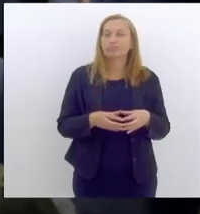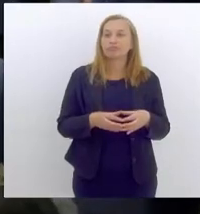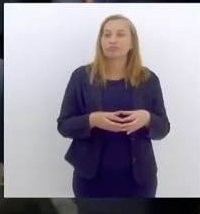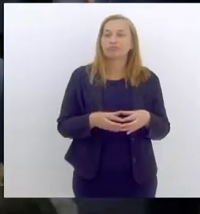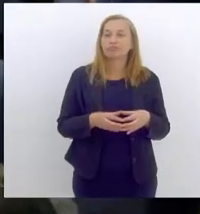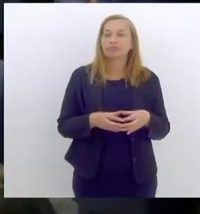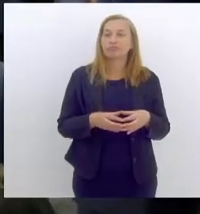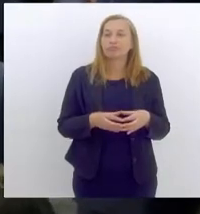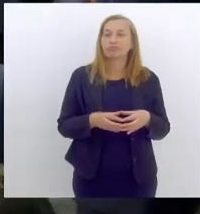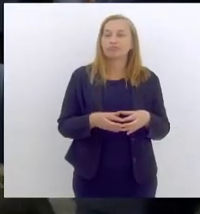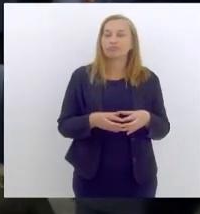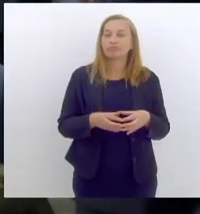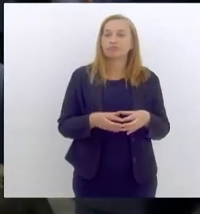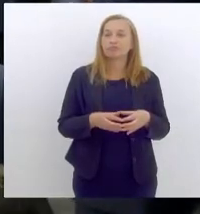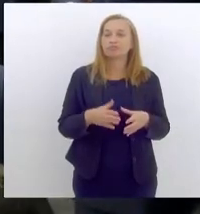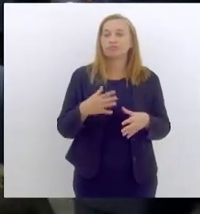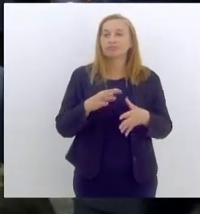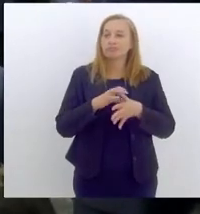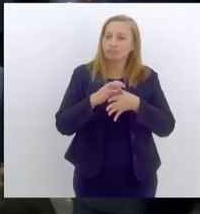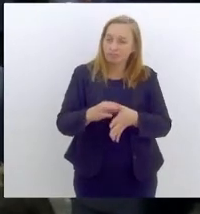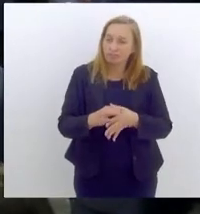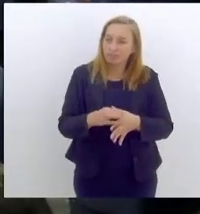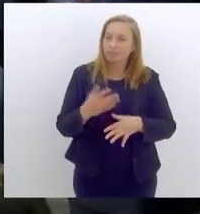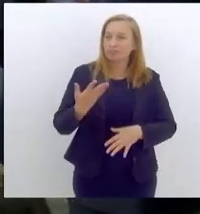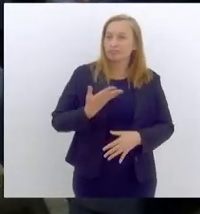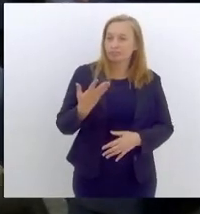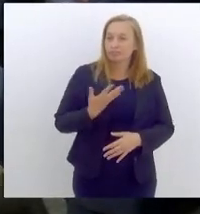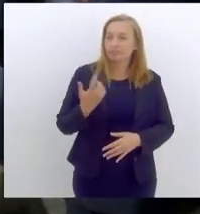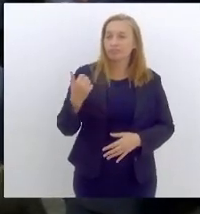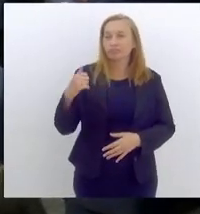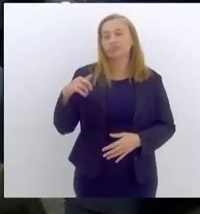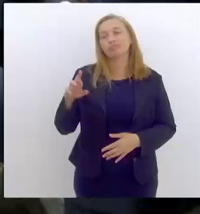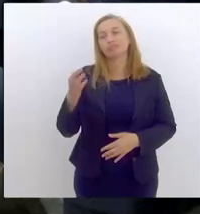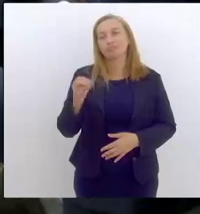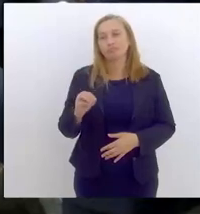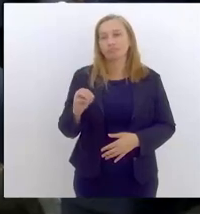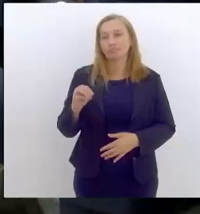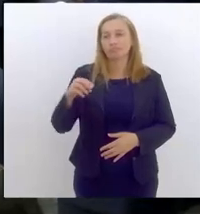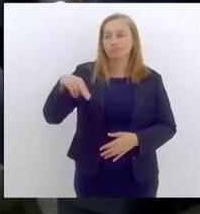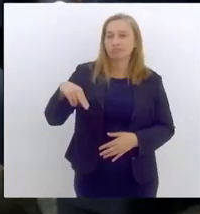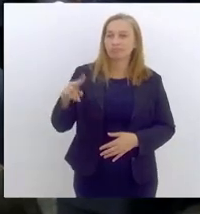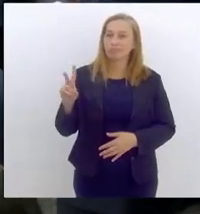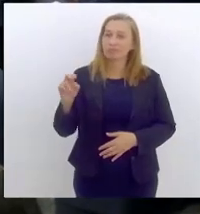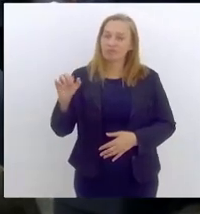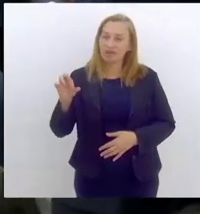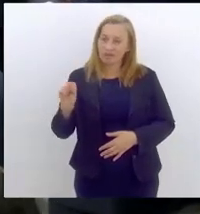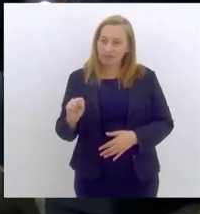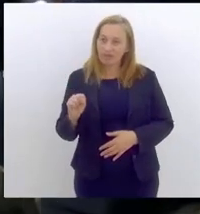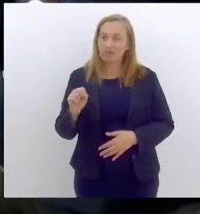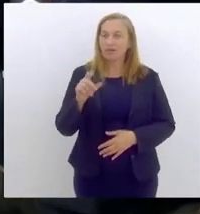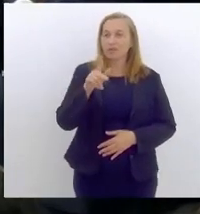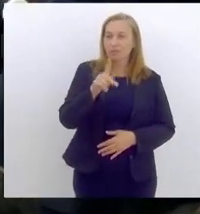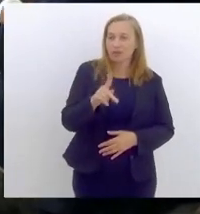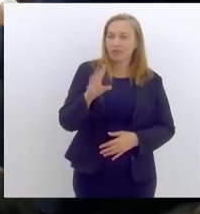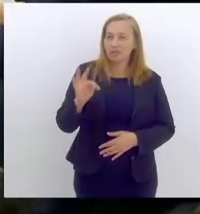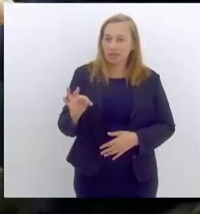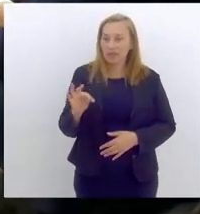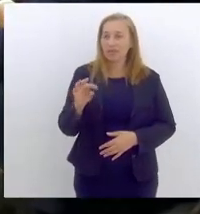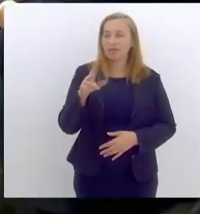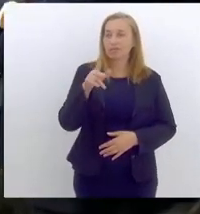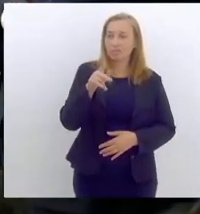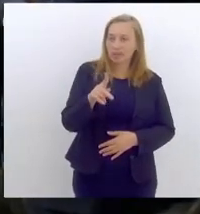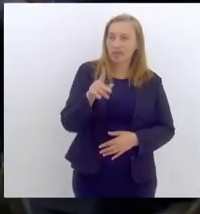através da minha liderança, do meu amigo e companheiro Rodrigo Neves, unificando o PT, o PCdoB, os